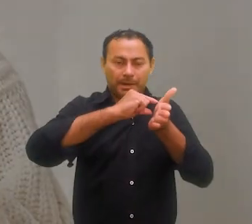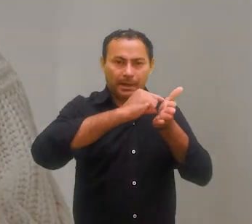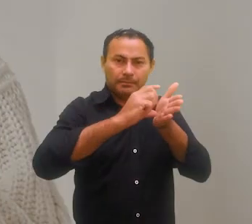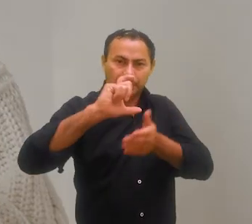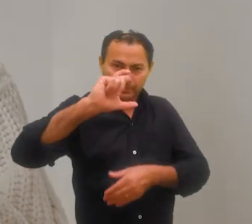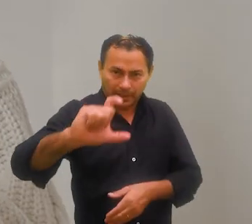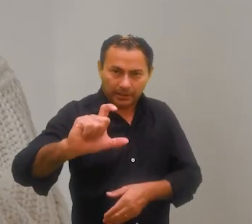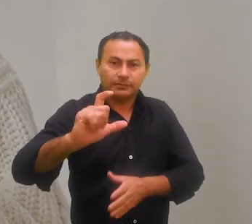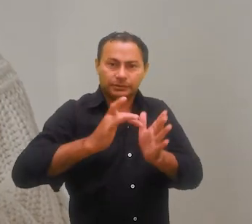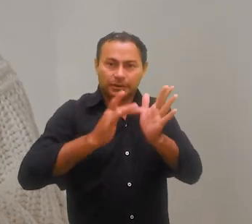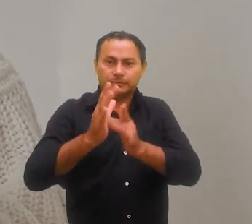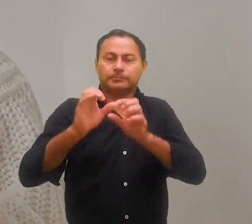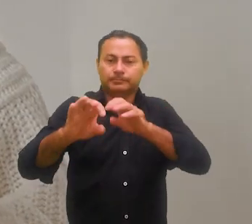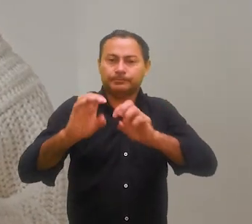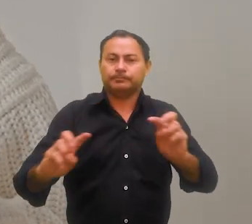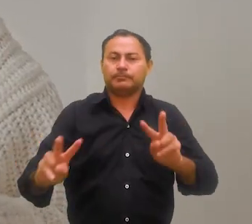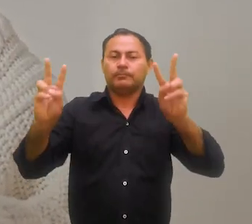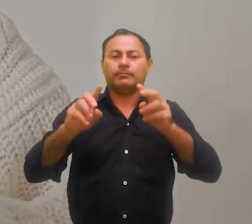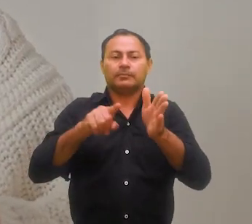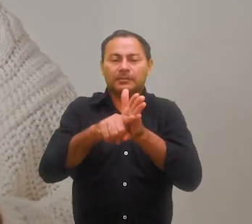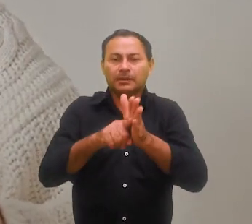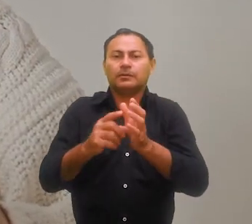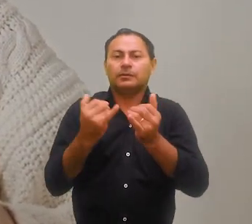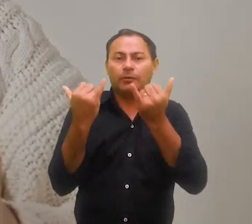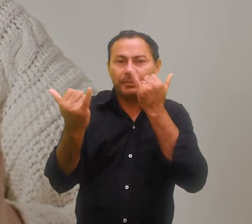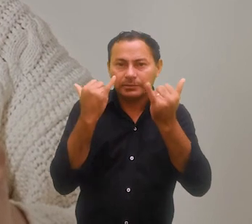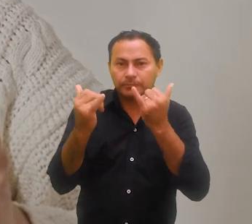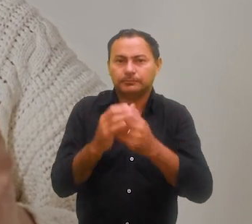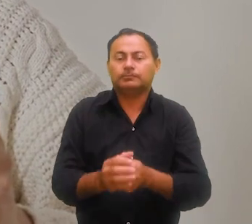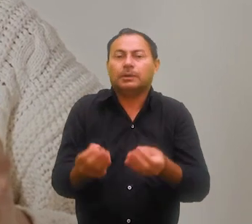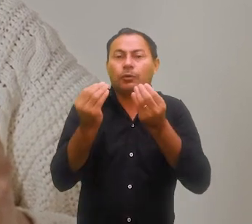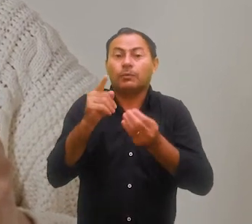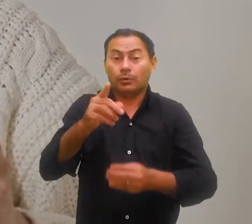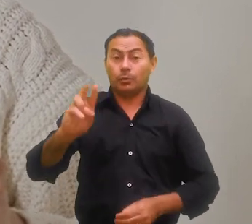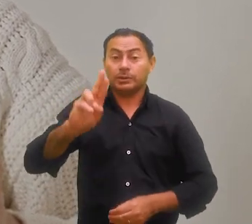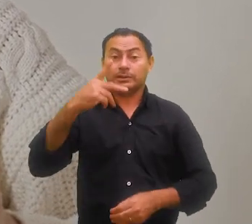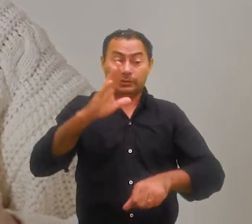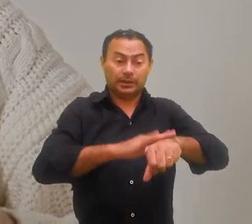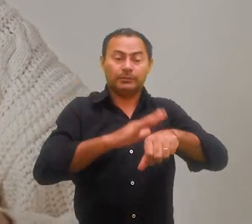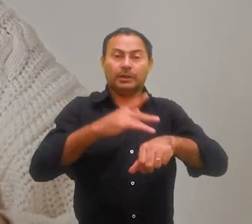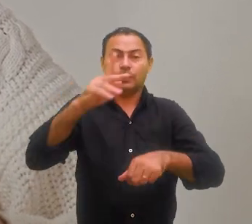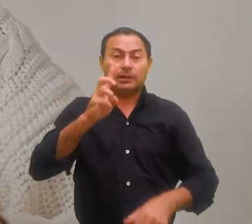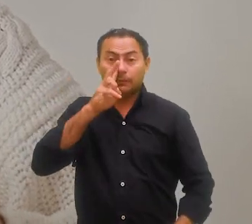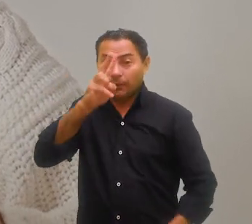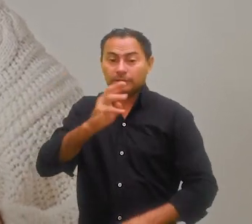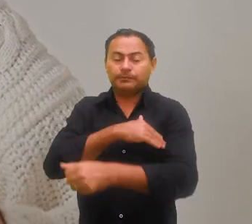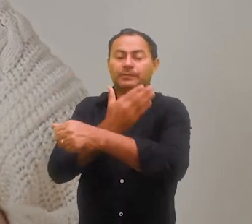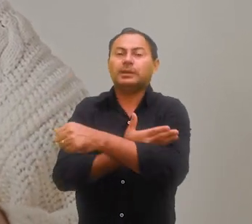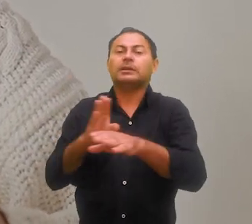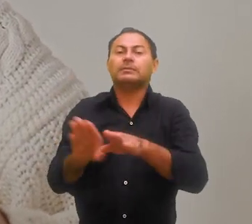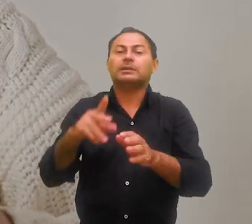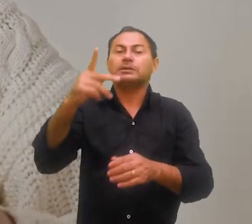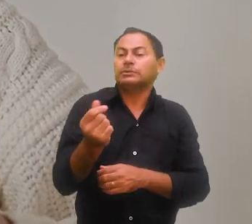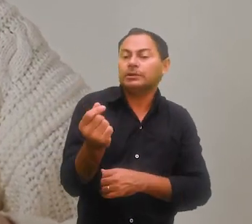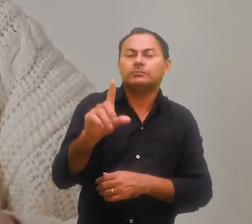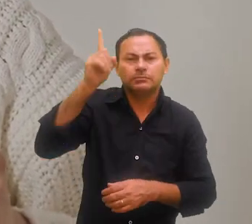Nestes parágrafos, aparentemente, Jesus ensina os valores levantando uma questão. Como você usa o seu tempo, sua energia e